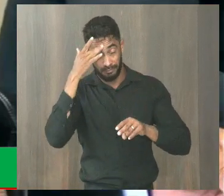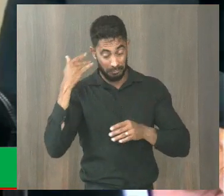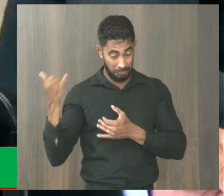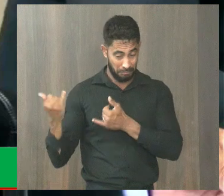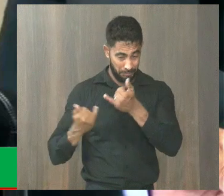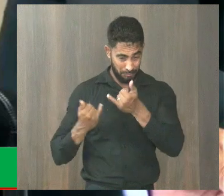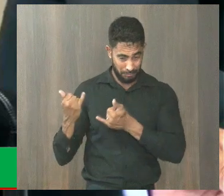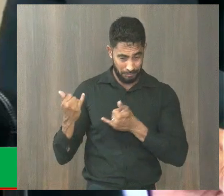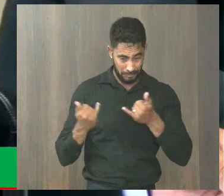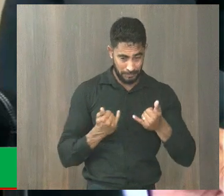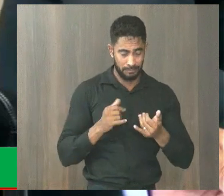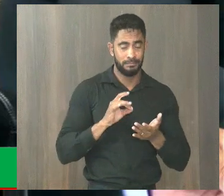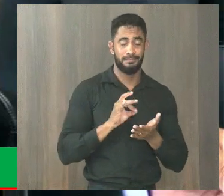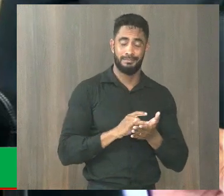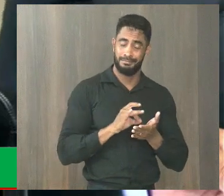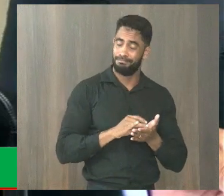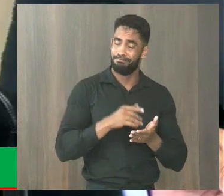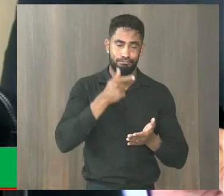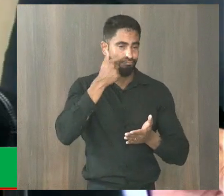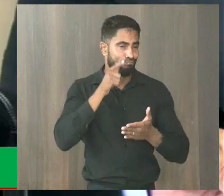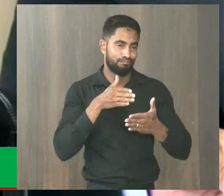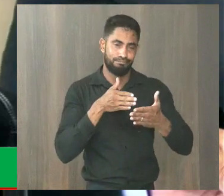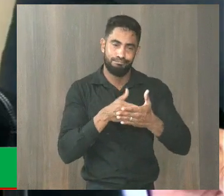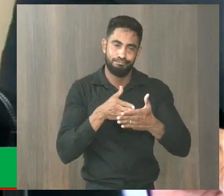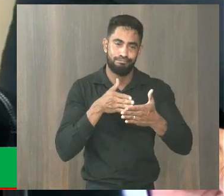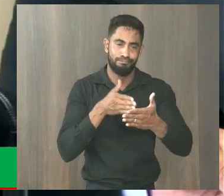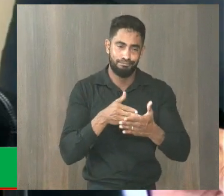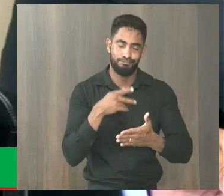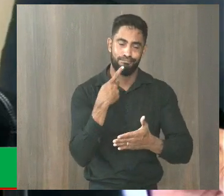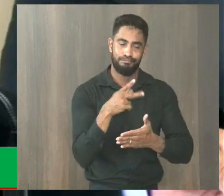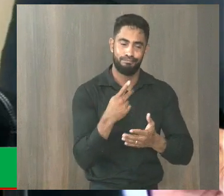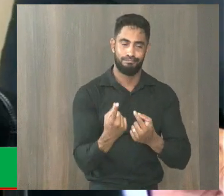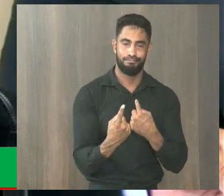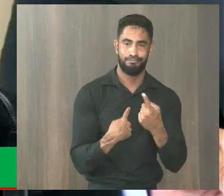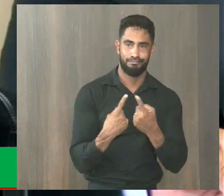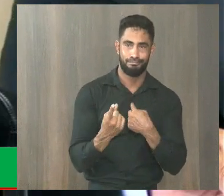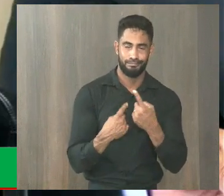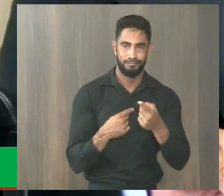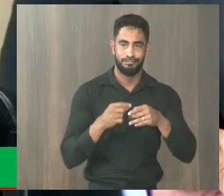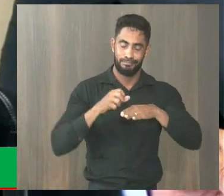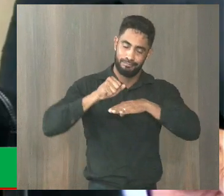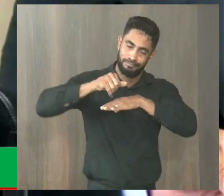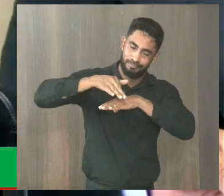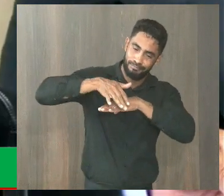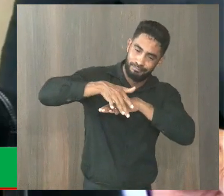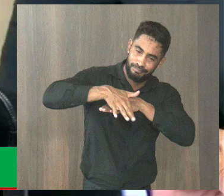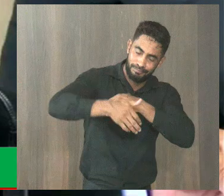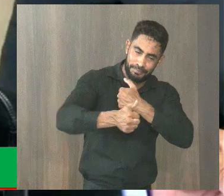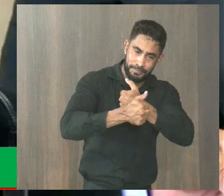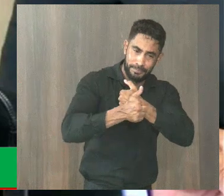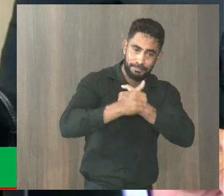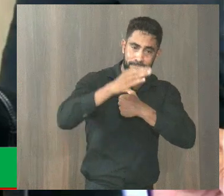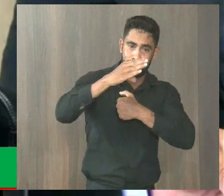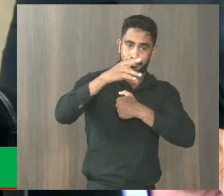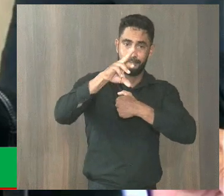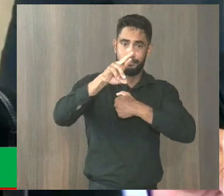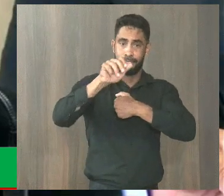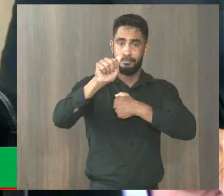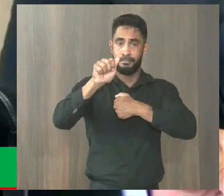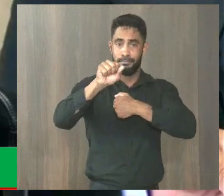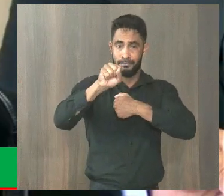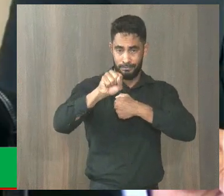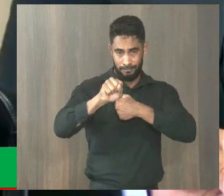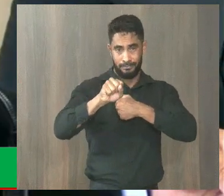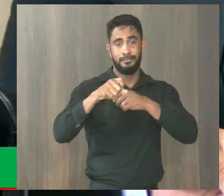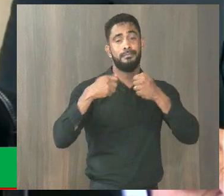chamaram, e realmente está intransitável, porque todas as coisas que eu citei aqui é descendo uma ladeira ali perto do Cras, e realmente está